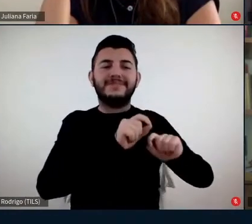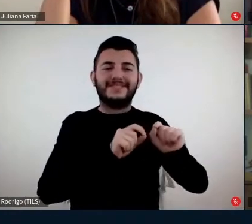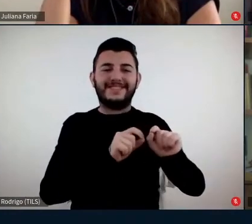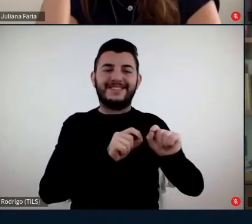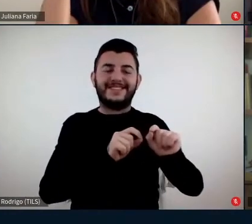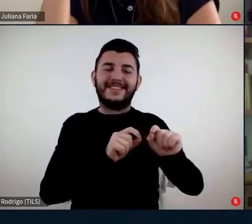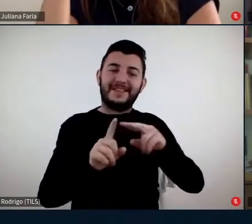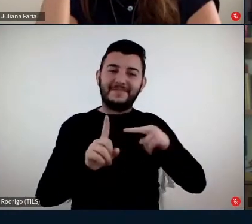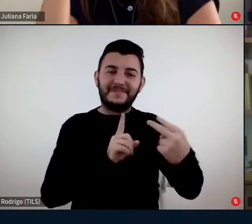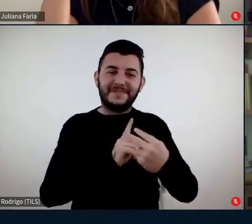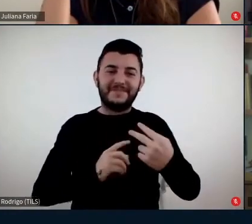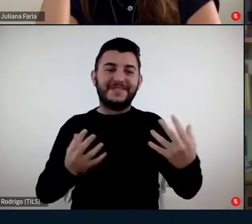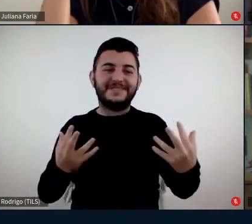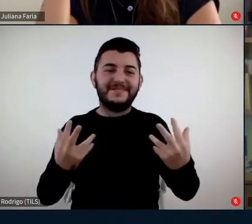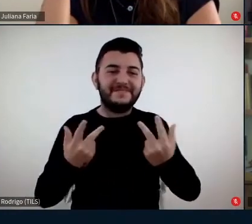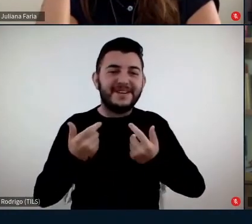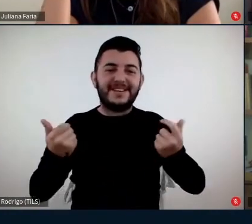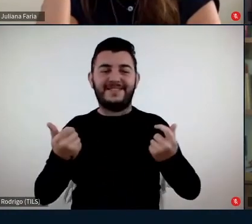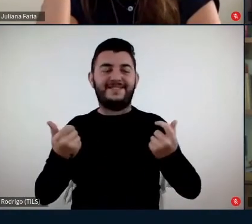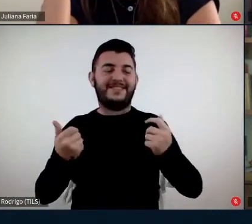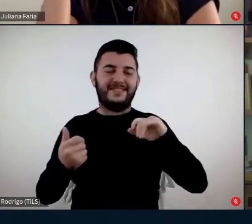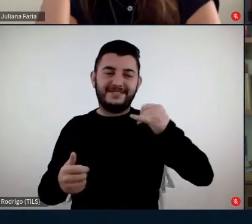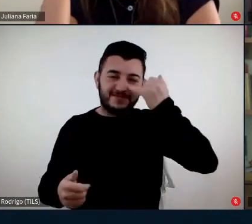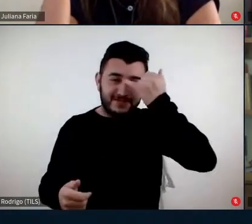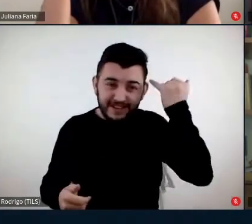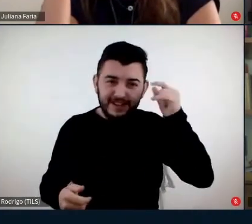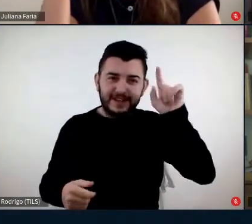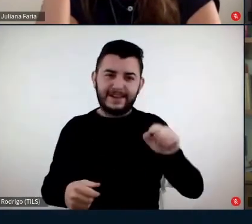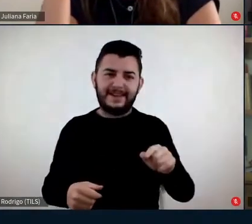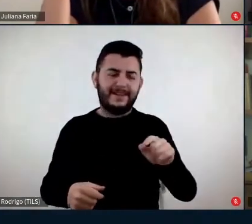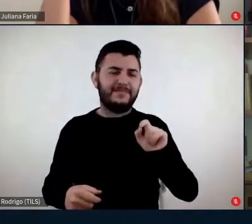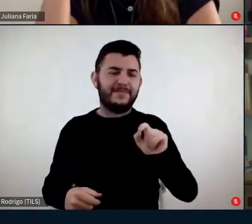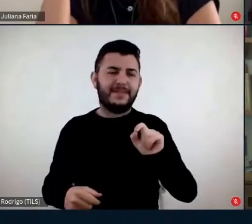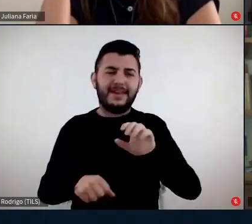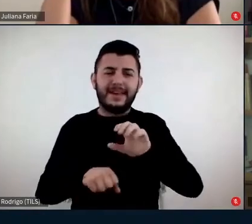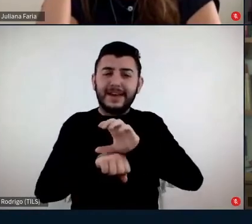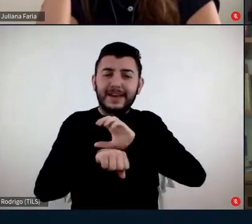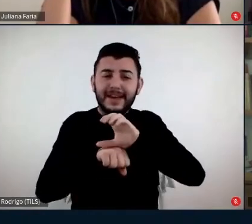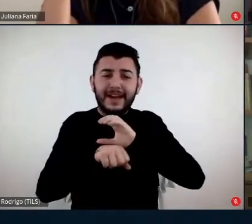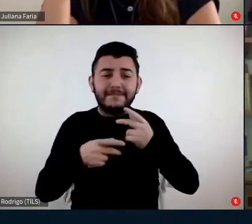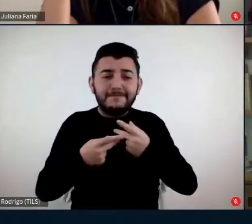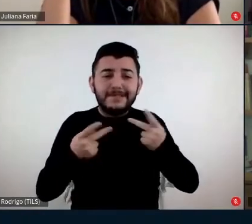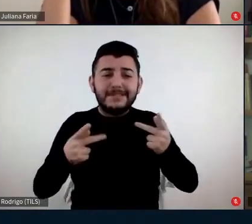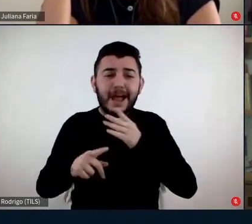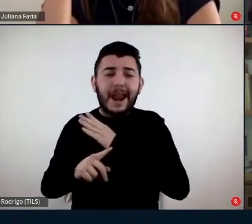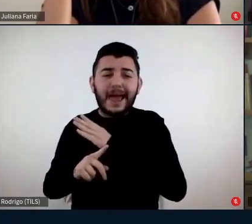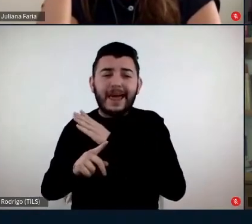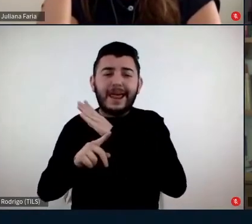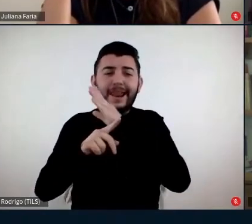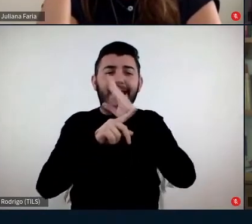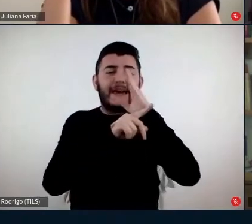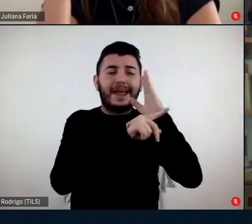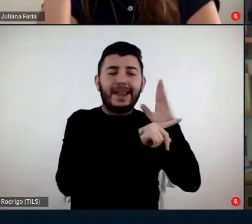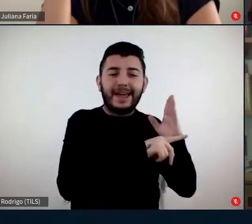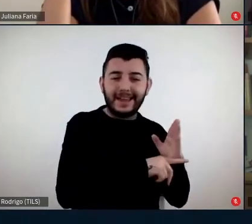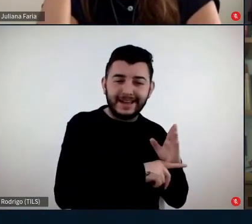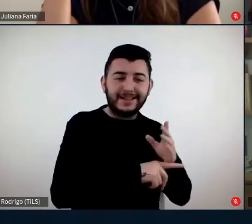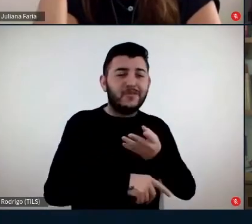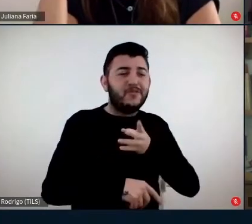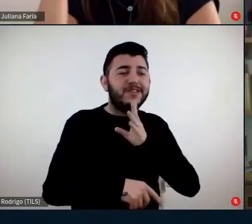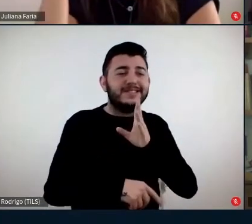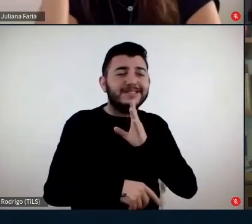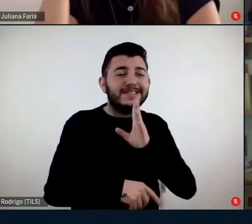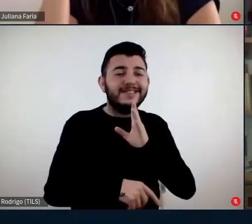ideia inicial, de visitar cada CAIS, de conhecer cada um dos CAIS, tanto a Lira quanto eu,